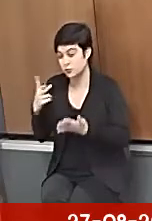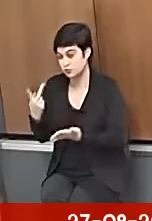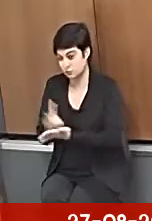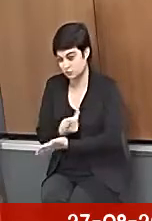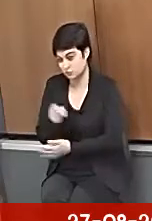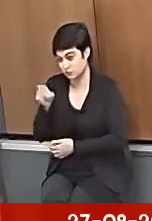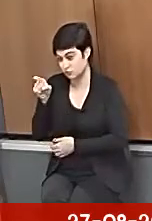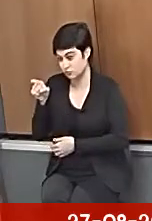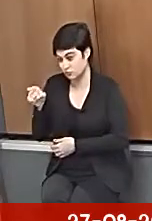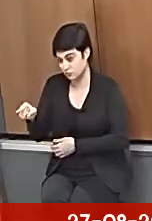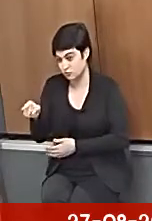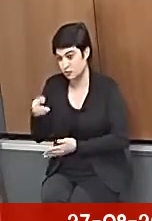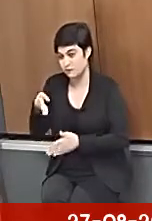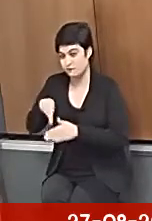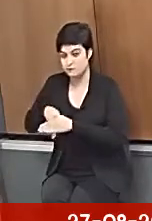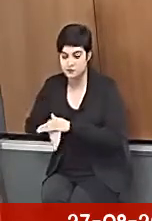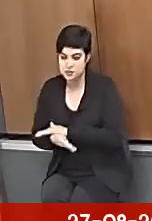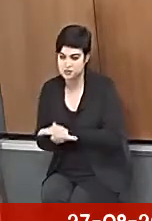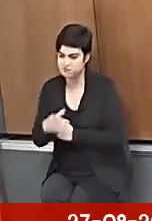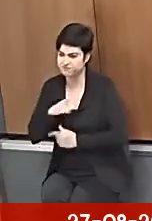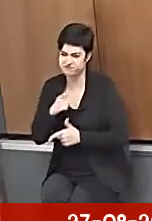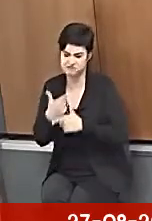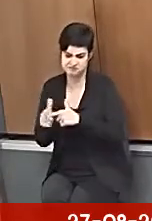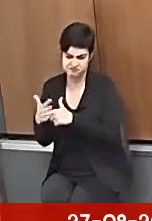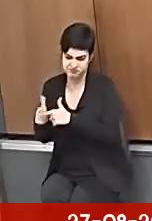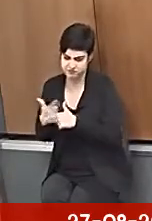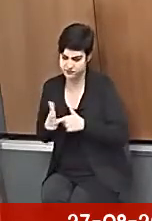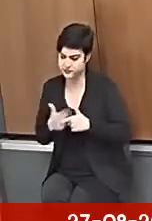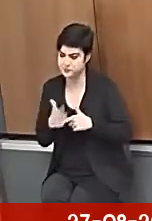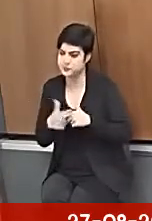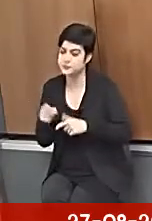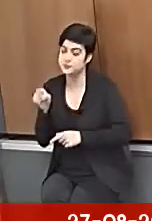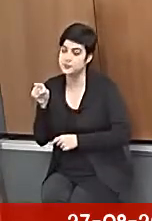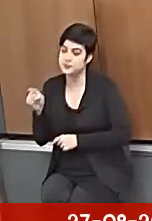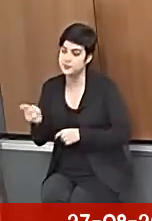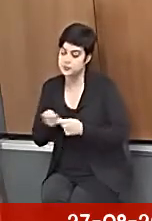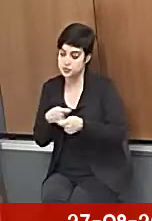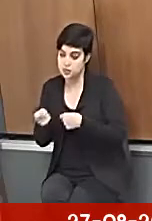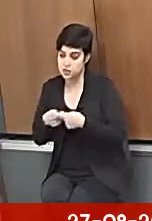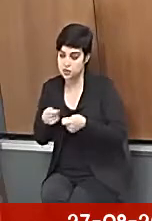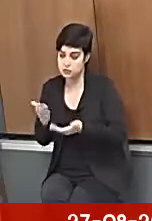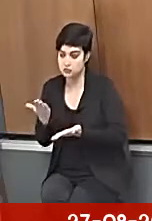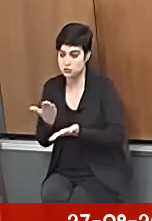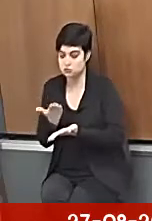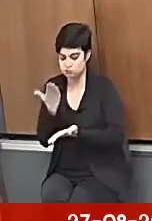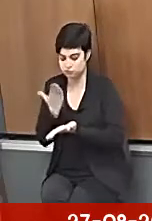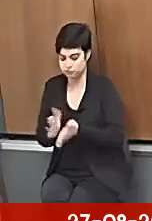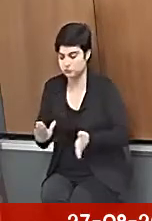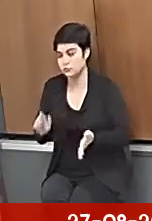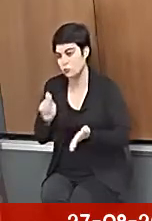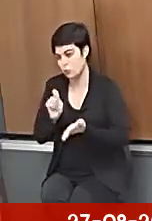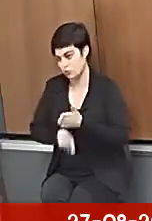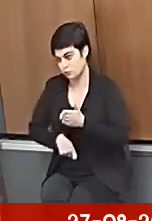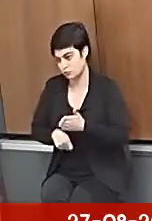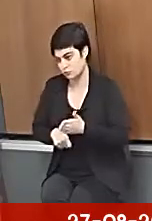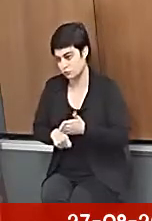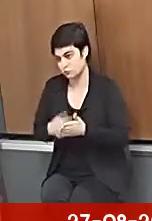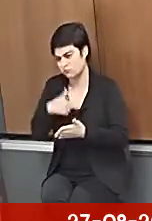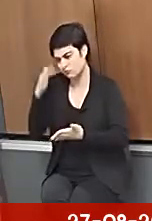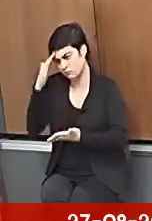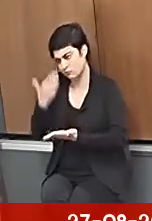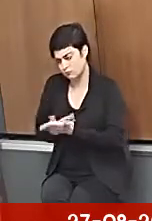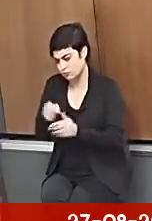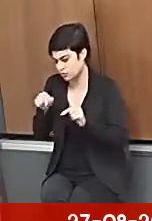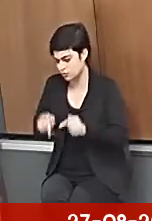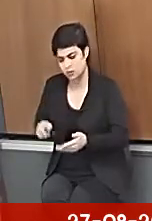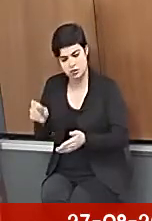dos vícios provocados pela mesma pela pela administradores conseguiram romper o contrato é que eu torço para que isso não aconteça para que